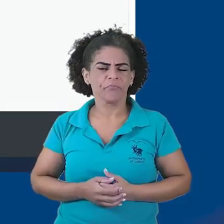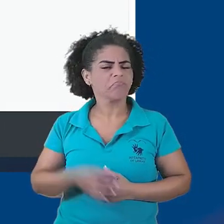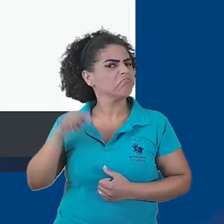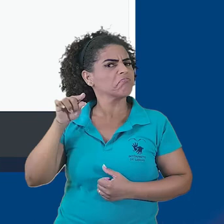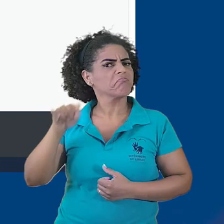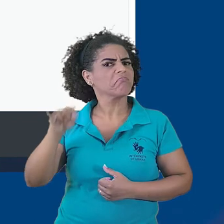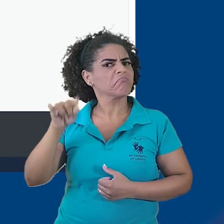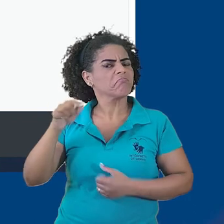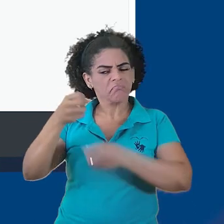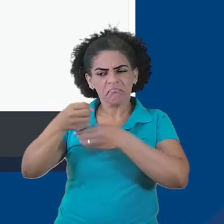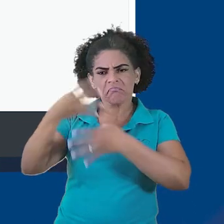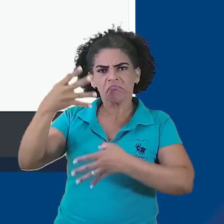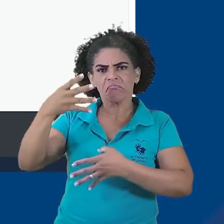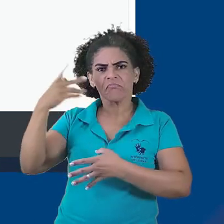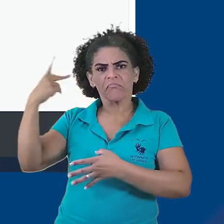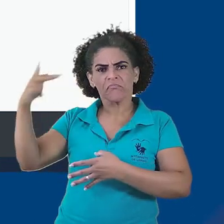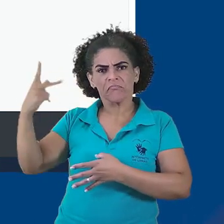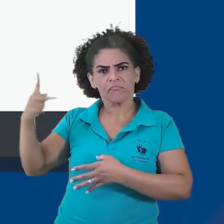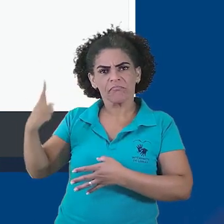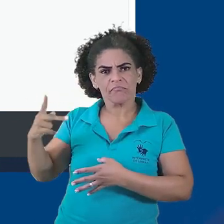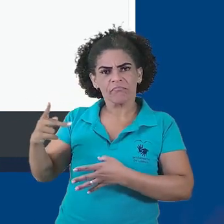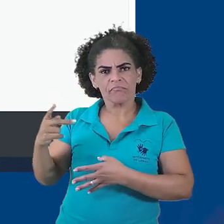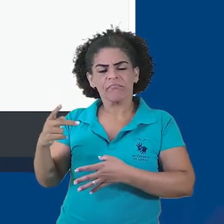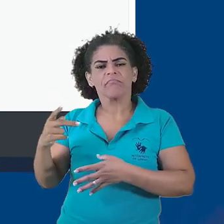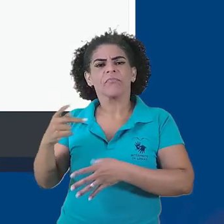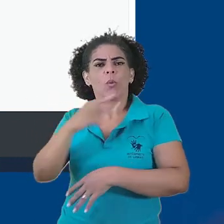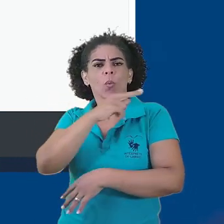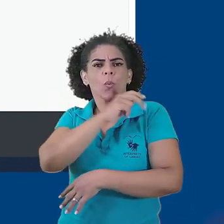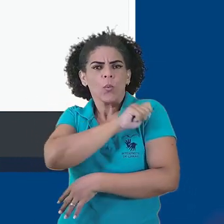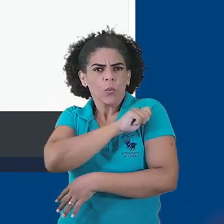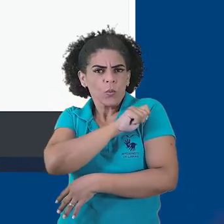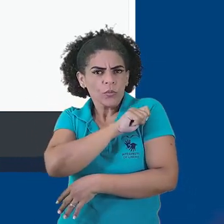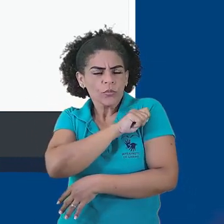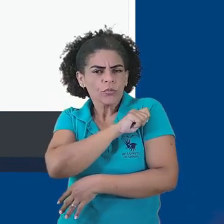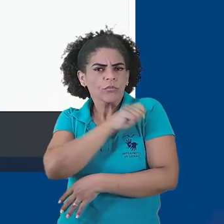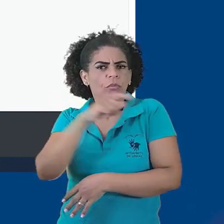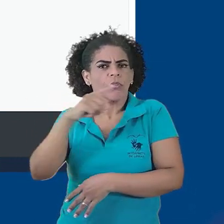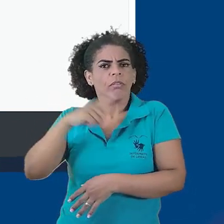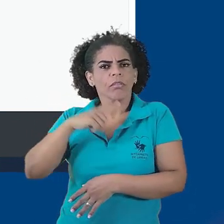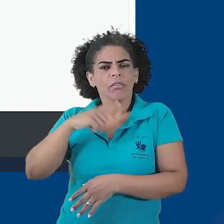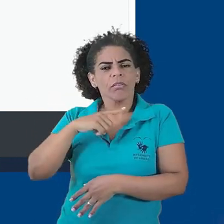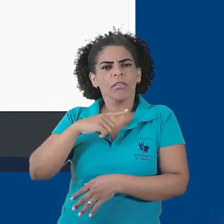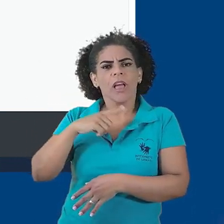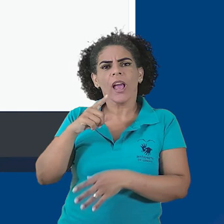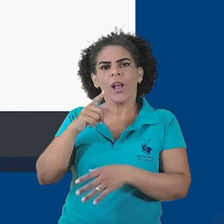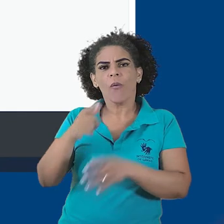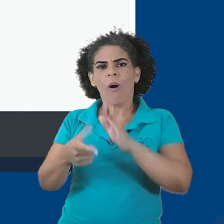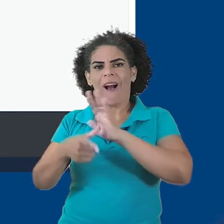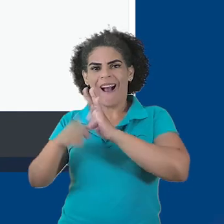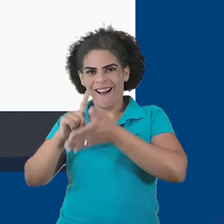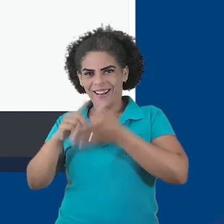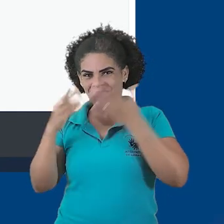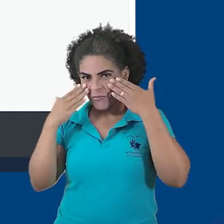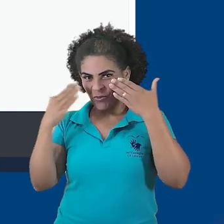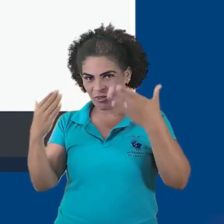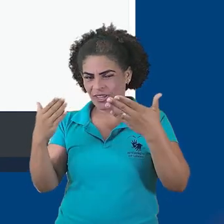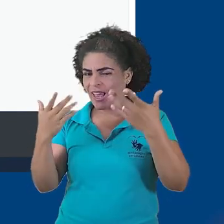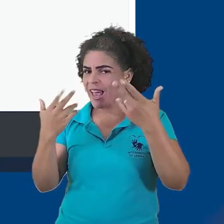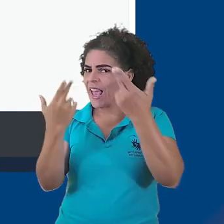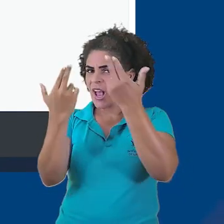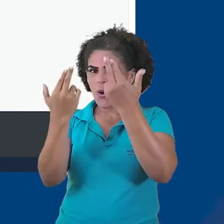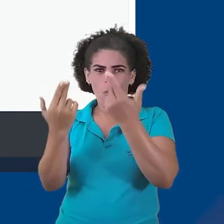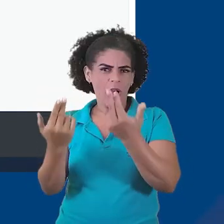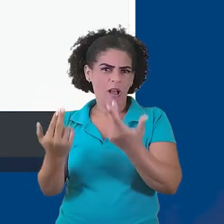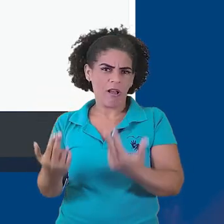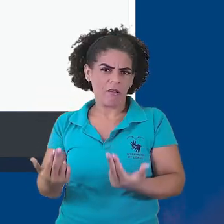usuário. A página de mensagem dos usuários possui os mesmos recursos que o painel mostrado